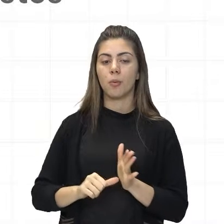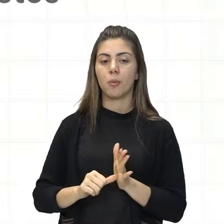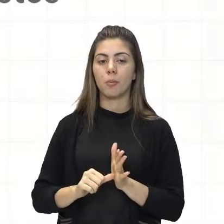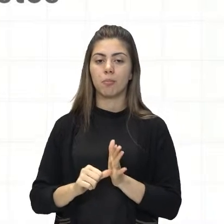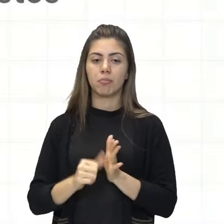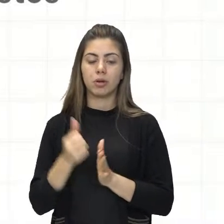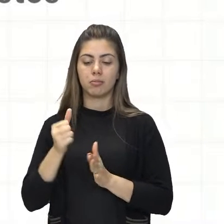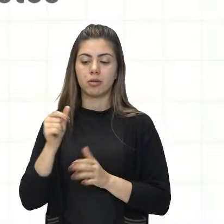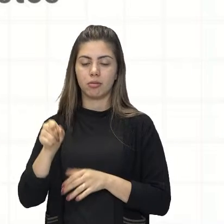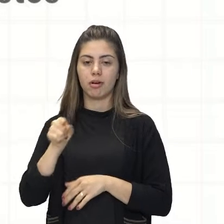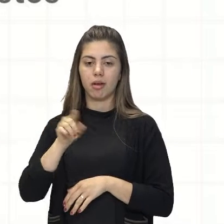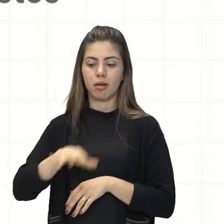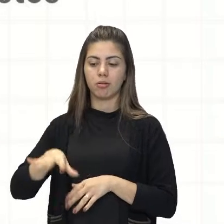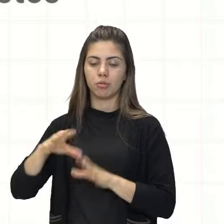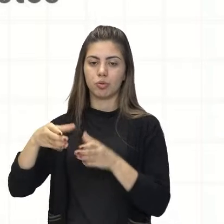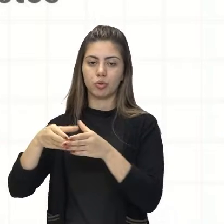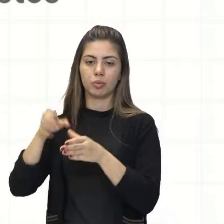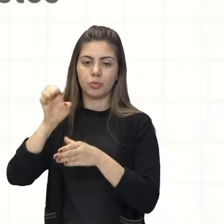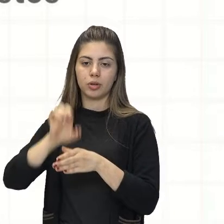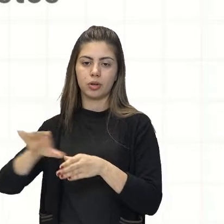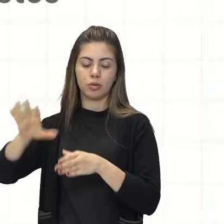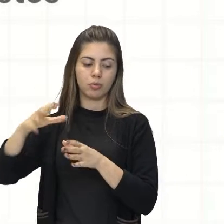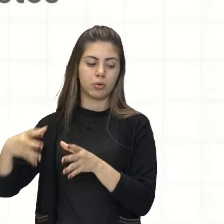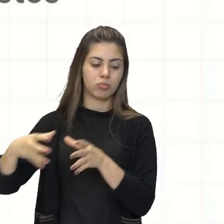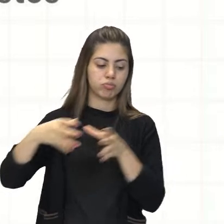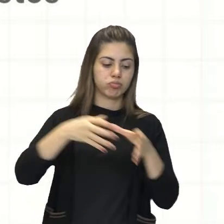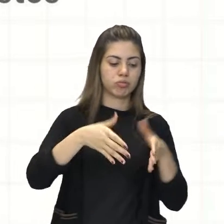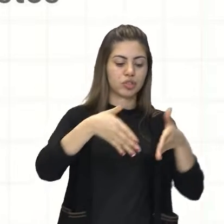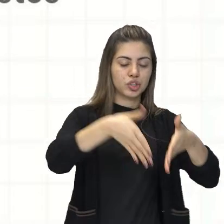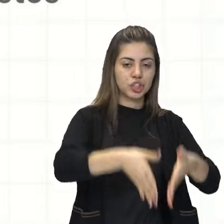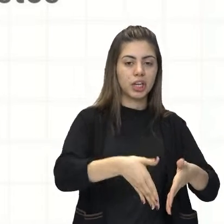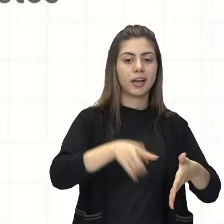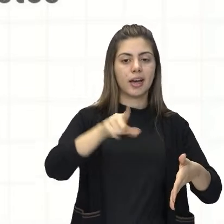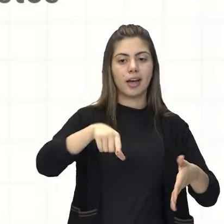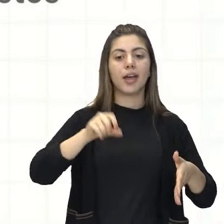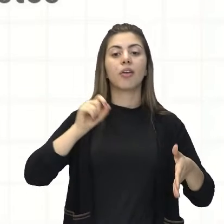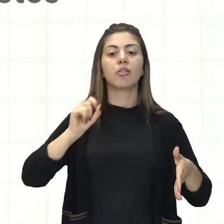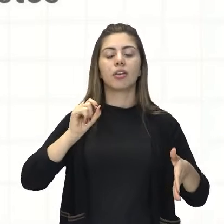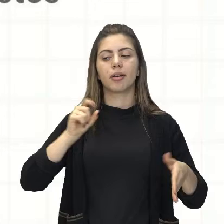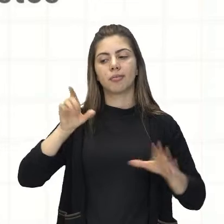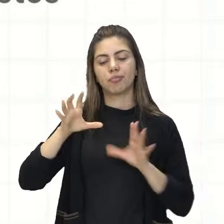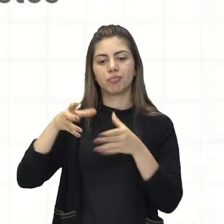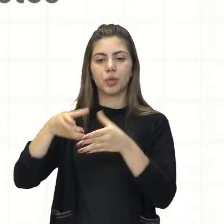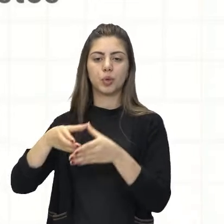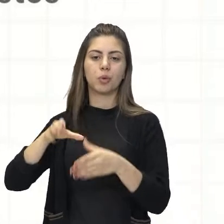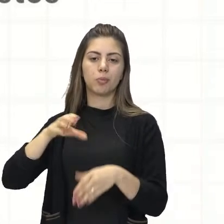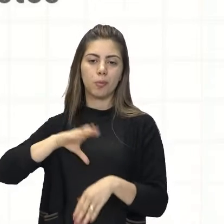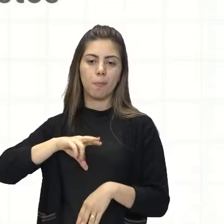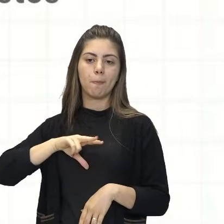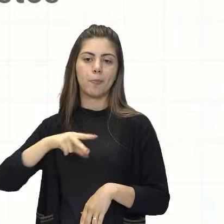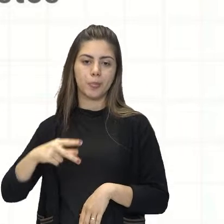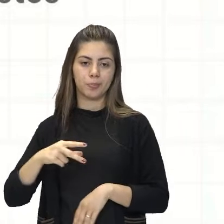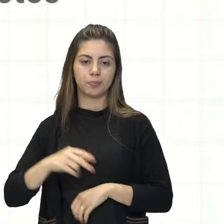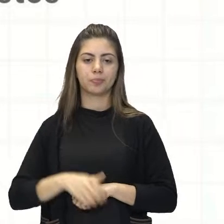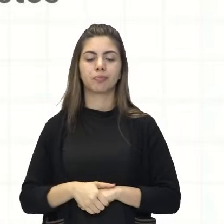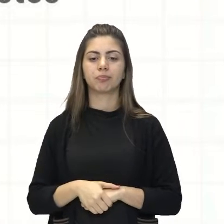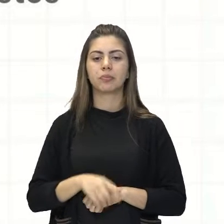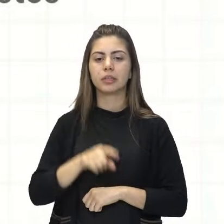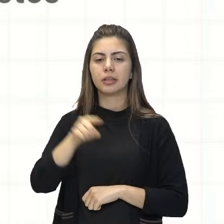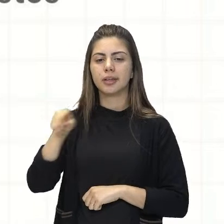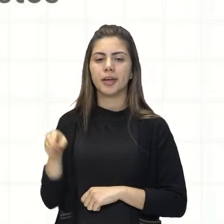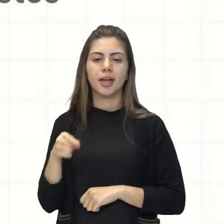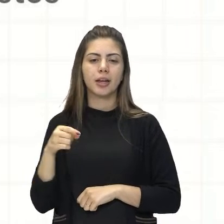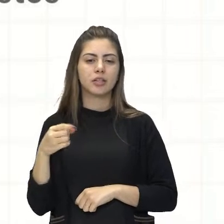a chegarem ao território que viria a ser o Brasil foram os portugueses. Estes empreenderam